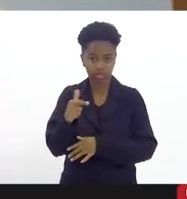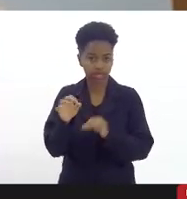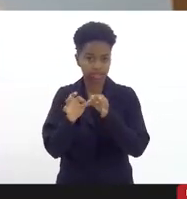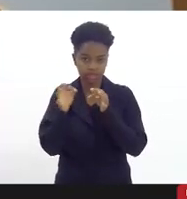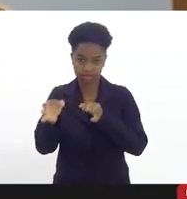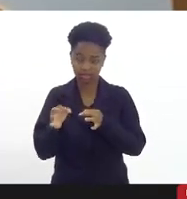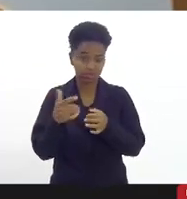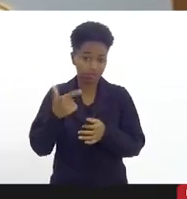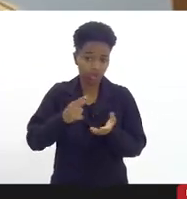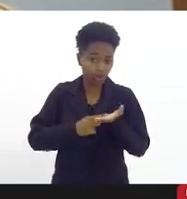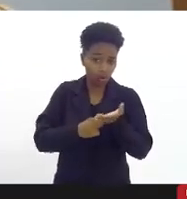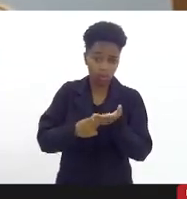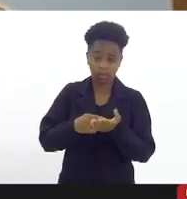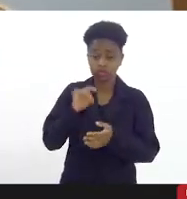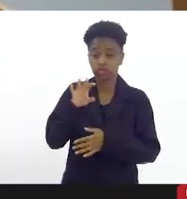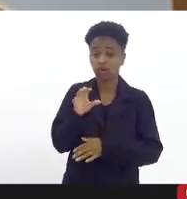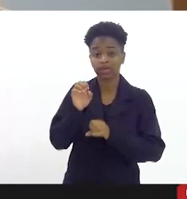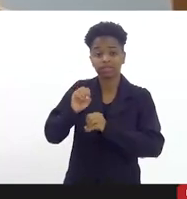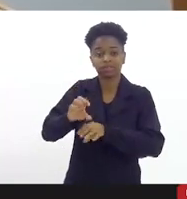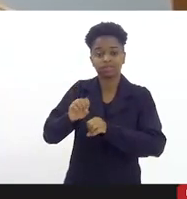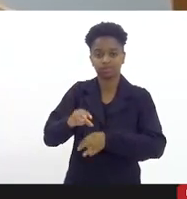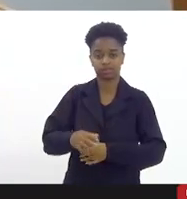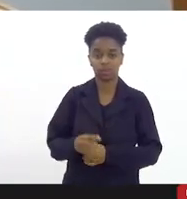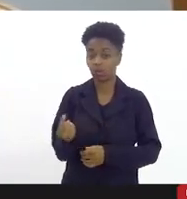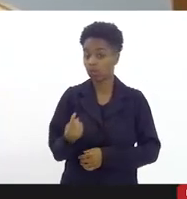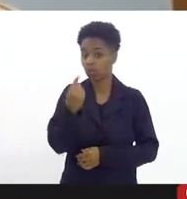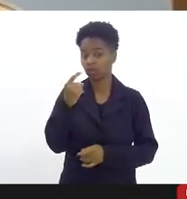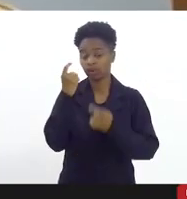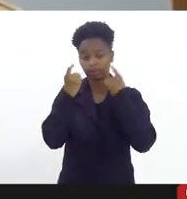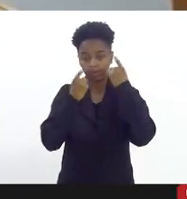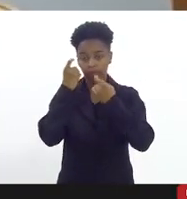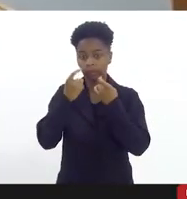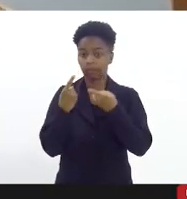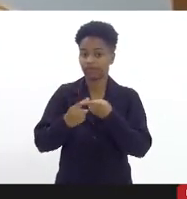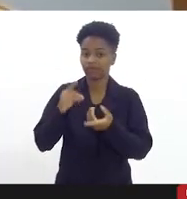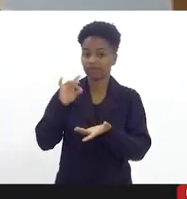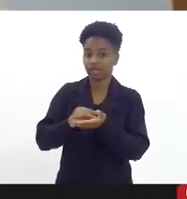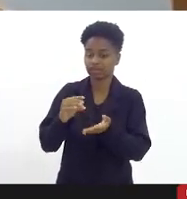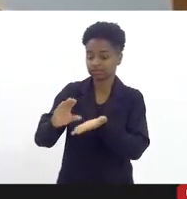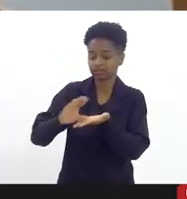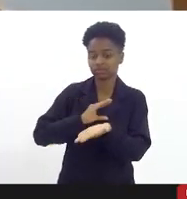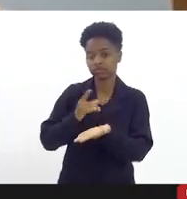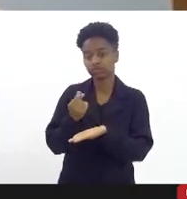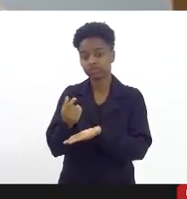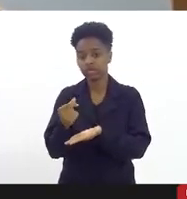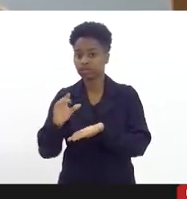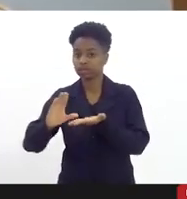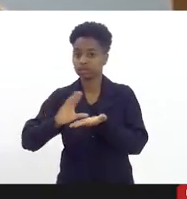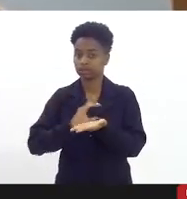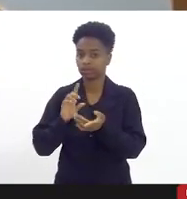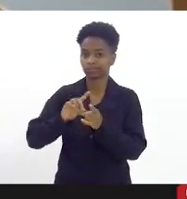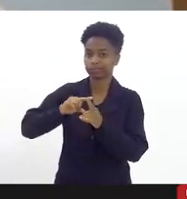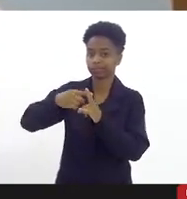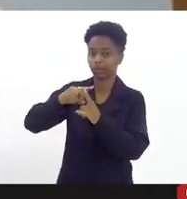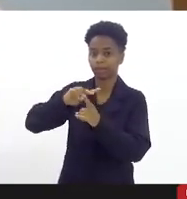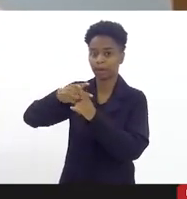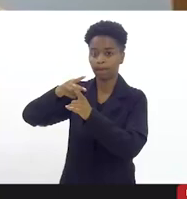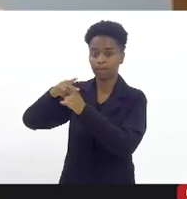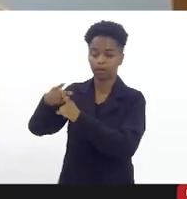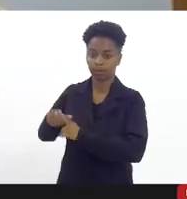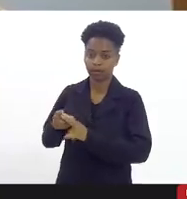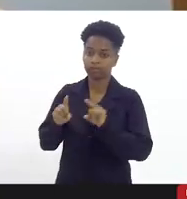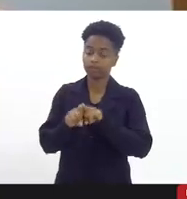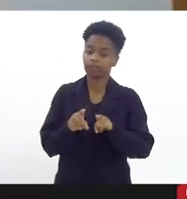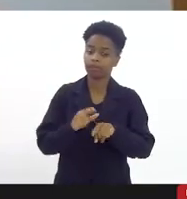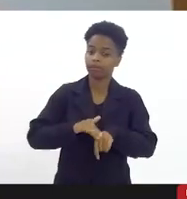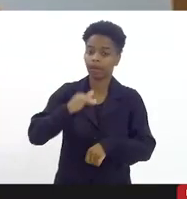na verdade é apenas um ensino é a única preocupação porque é liquidar dinheiro e ali que dá um retorno e mais importante do